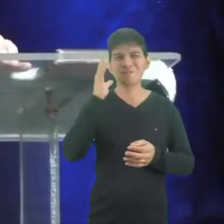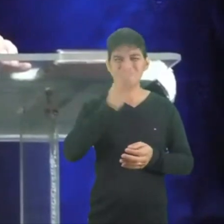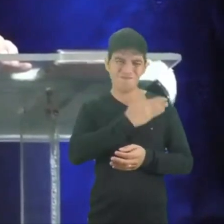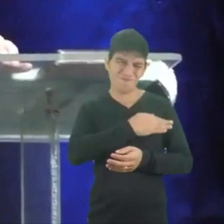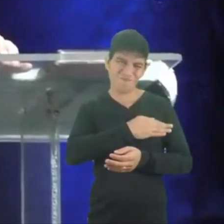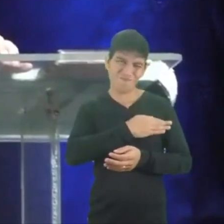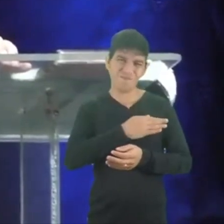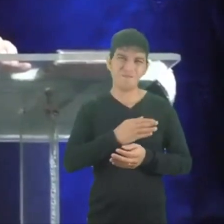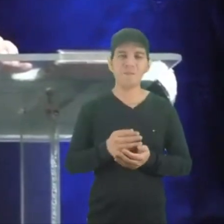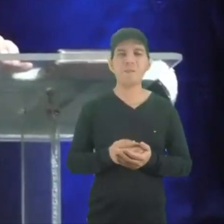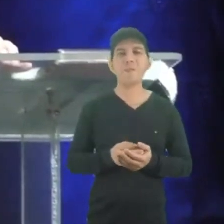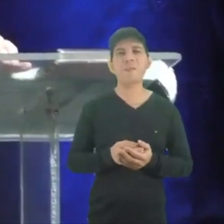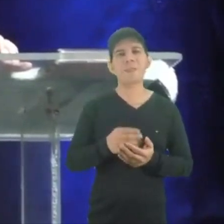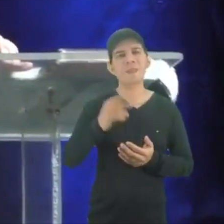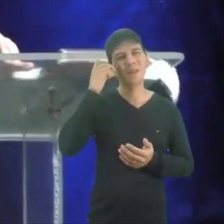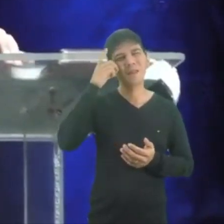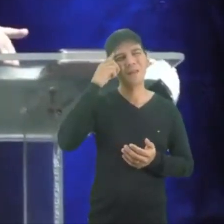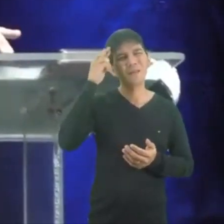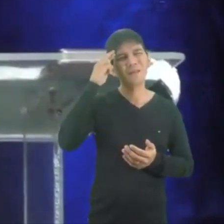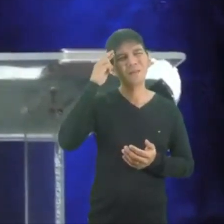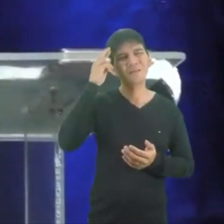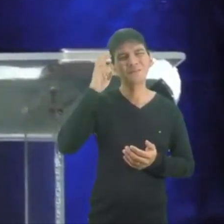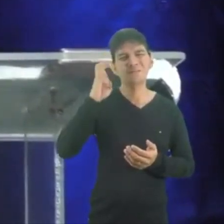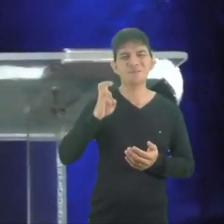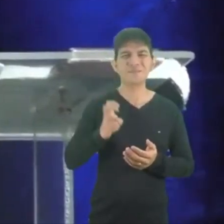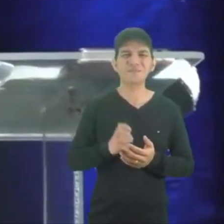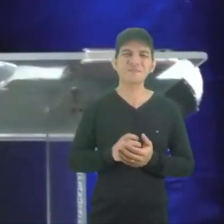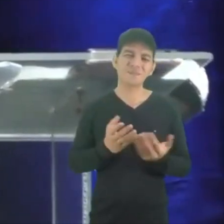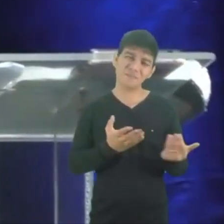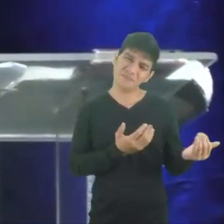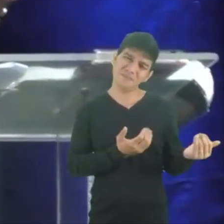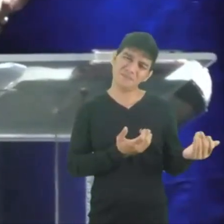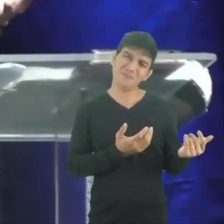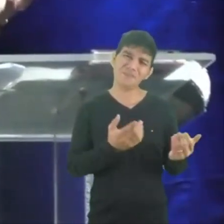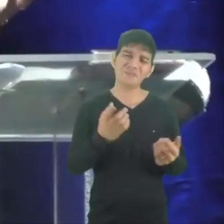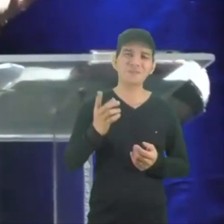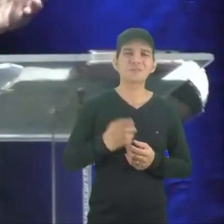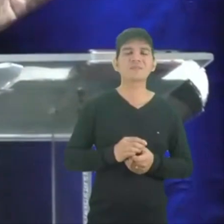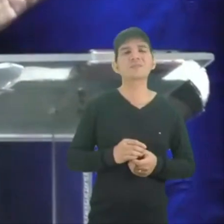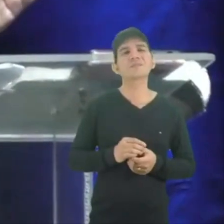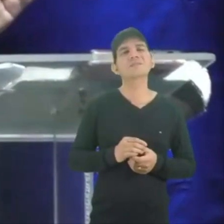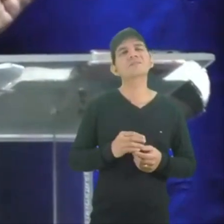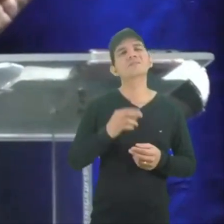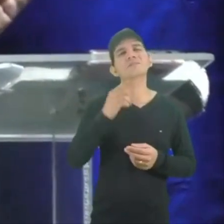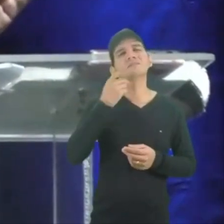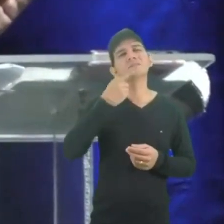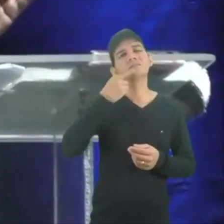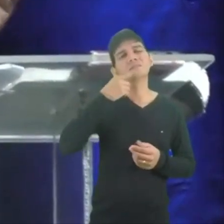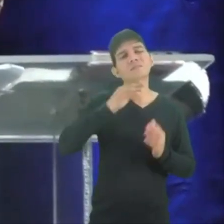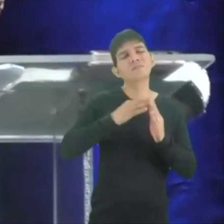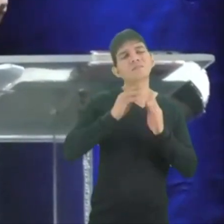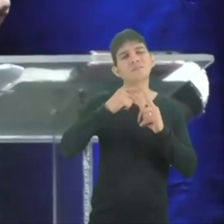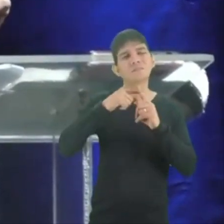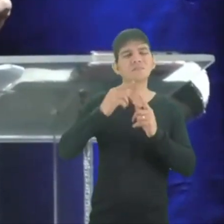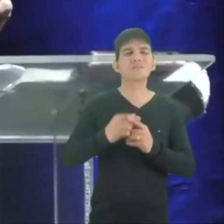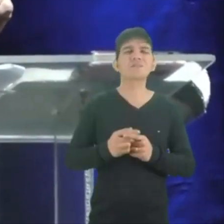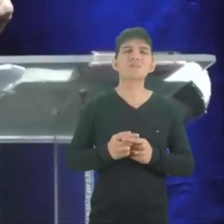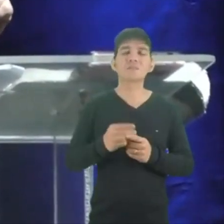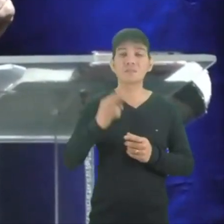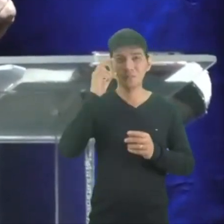Me lembrei de uma história de um adolescente de uma outra igreja, numa outra cidade, e eu estava assistindo ali um culto,